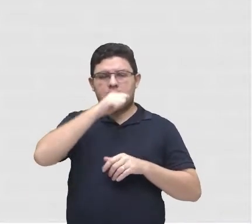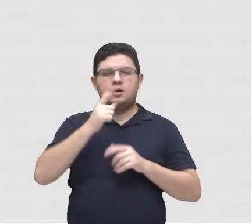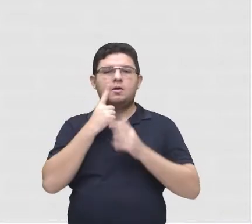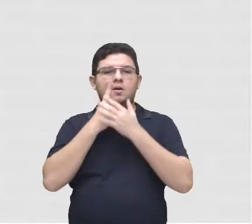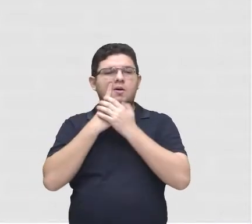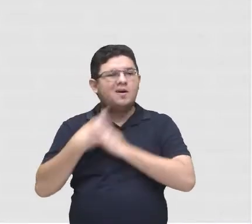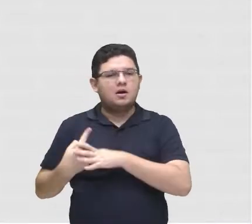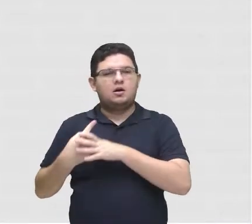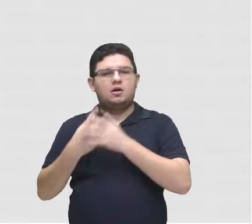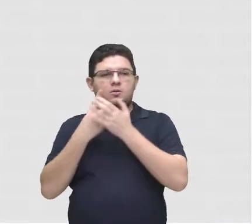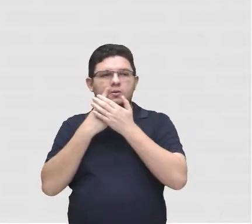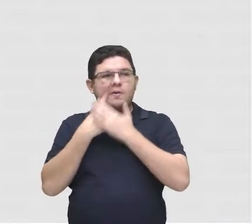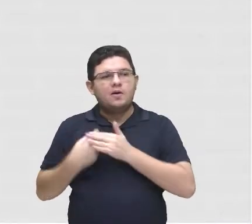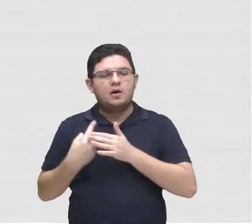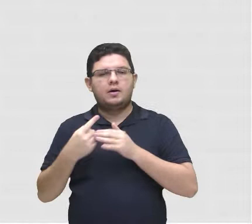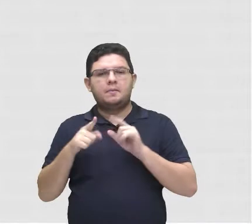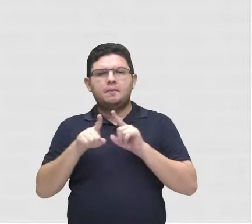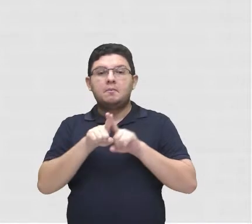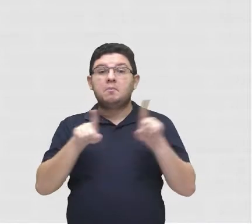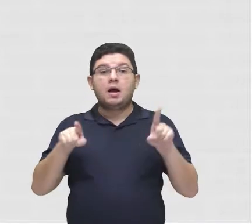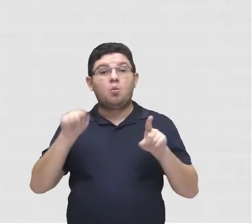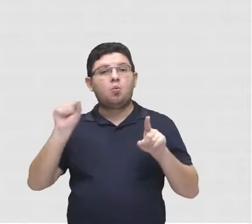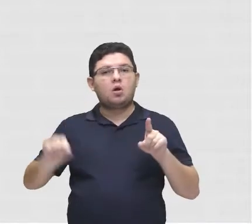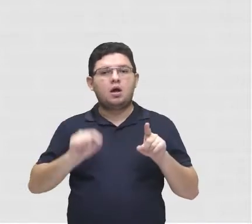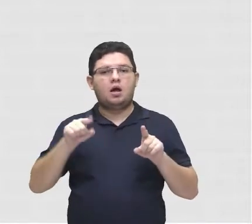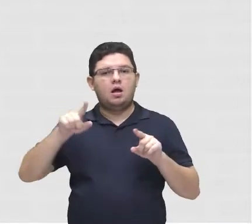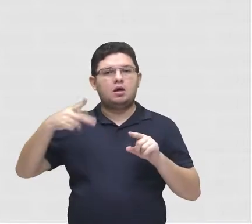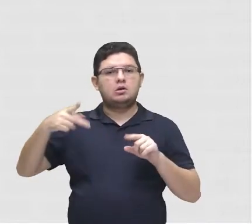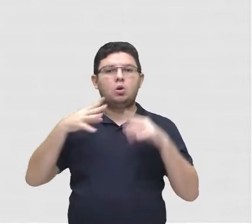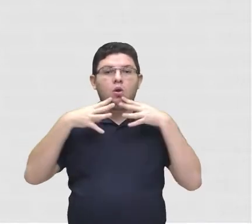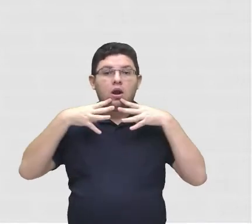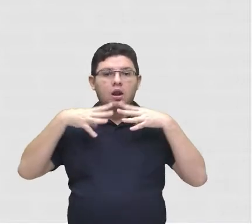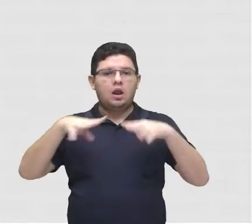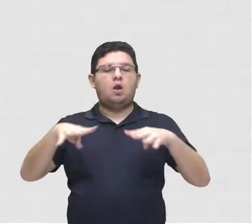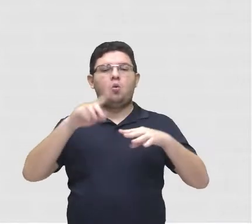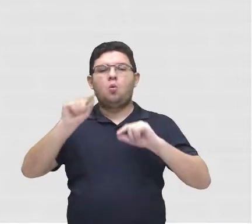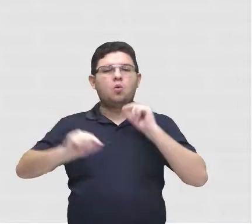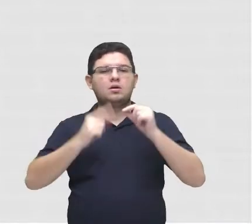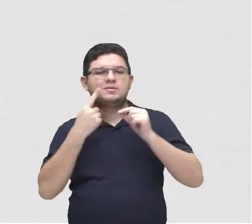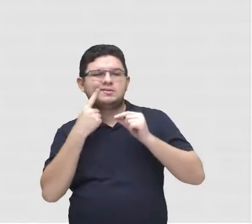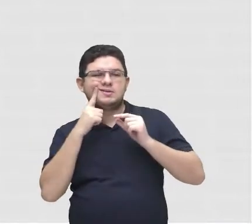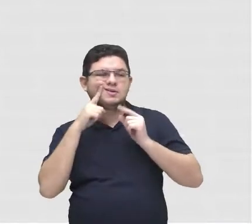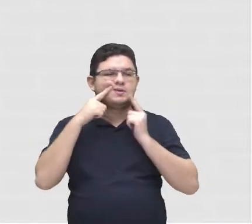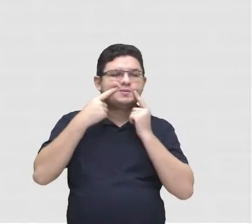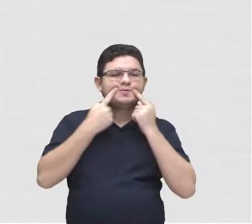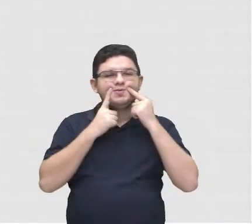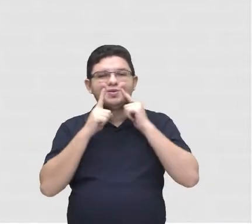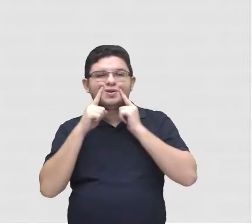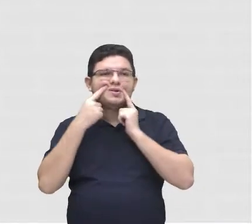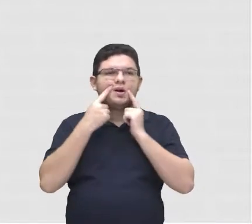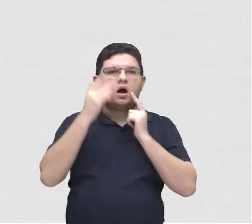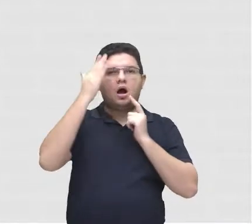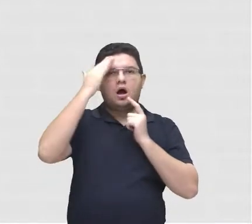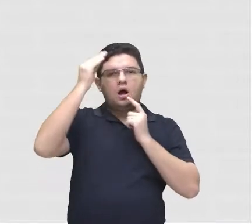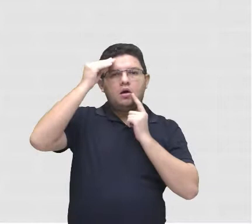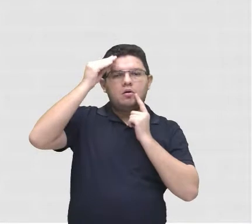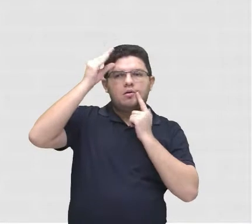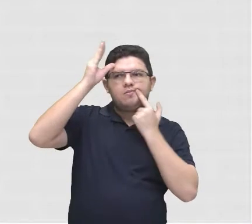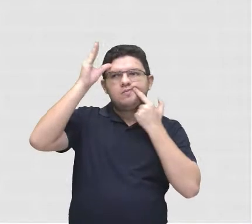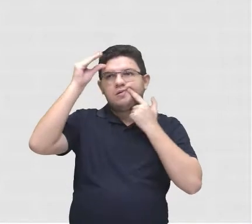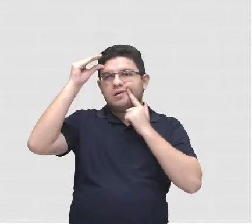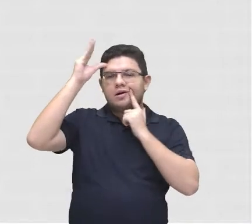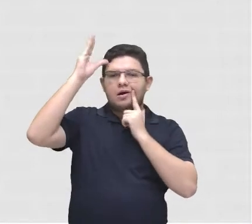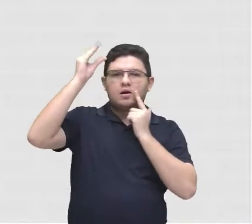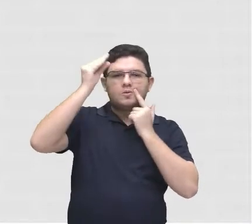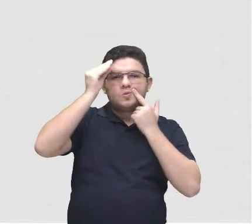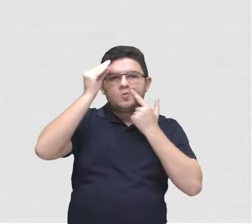boca, né? Mas a criança está descobrindo, então ela está massageando a gengiva, ela está começando a descobrir a boca. Aí ela saliva,